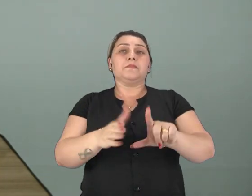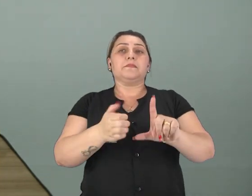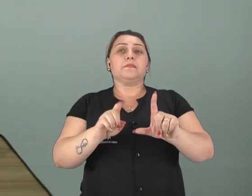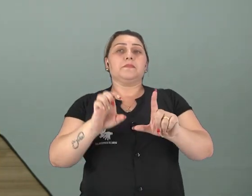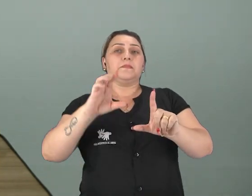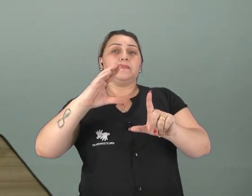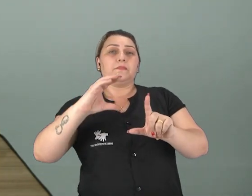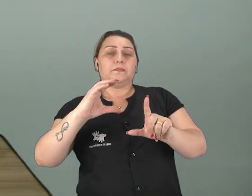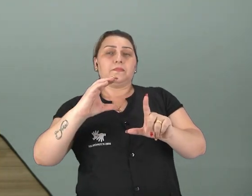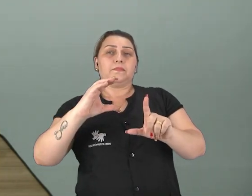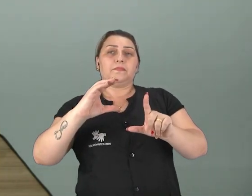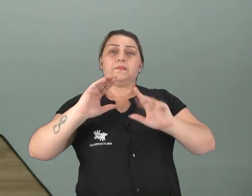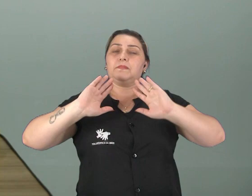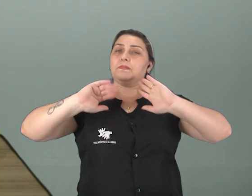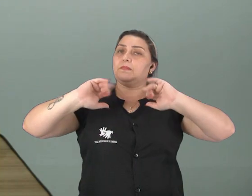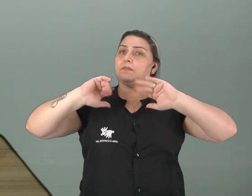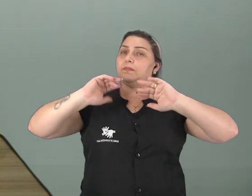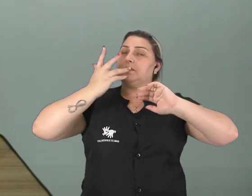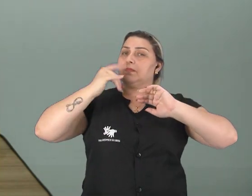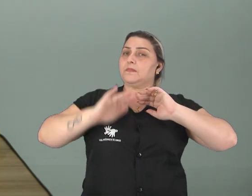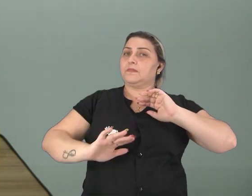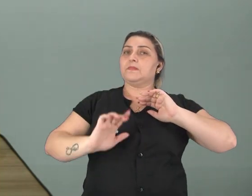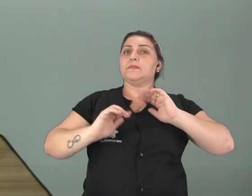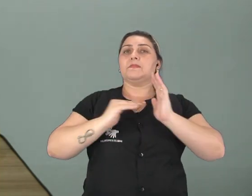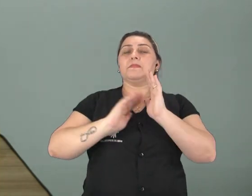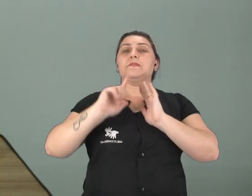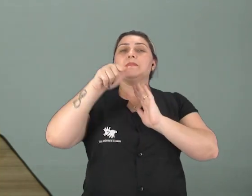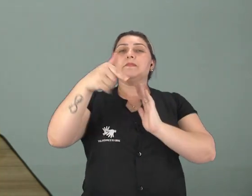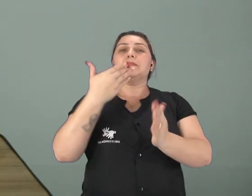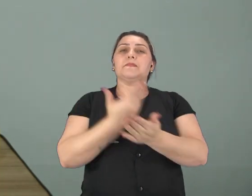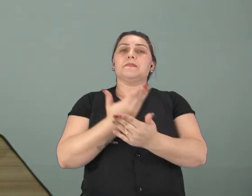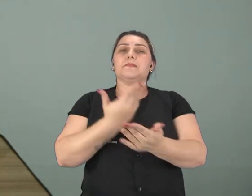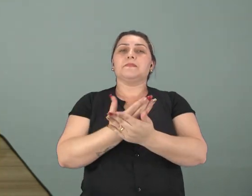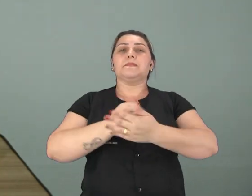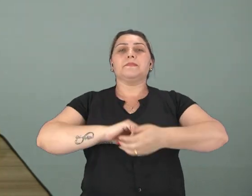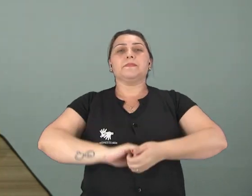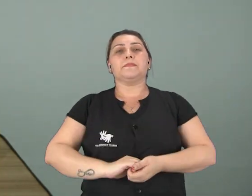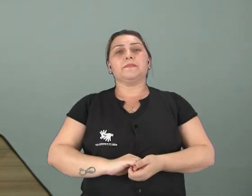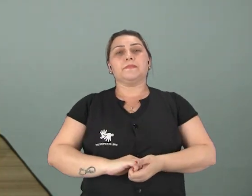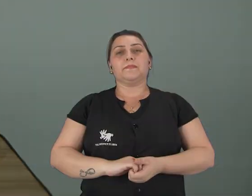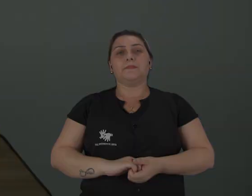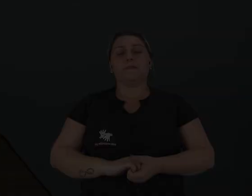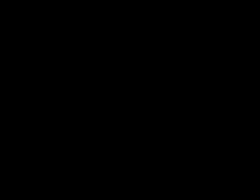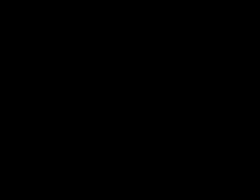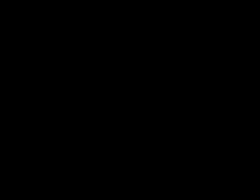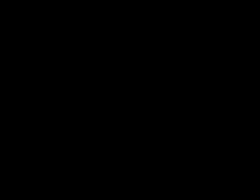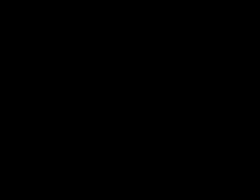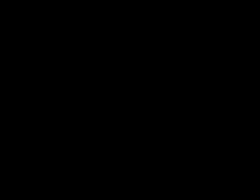acesse a plataforma Eduque. Tchau, tchau, crianças! Até a nossa próxima aula!